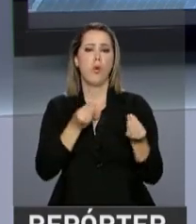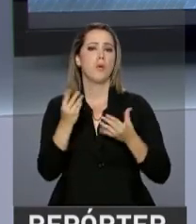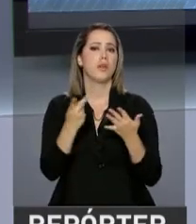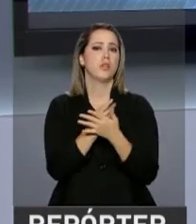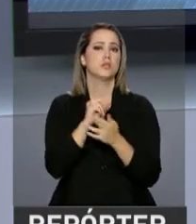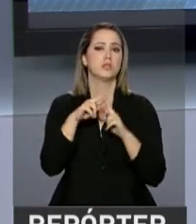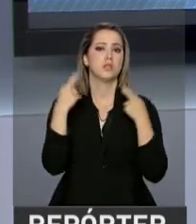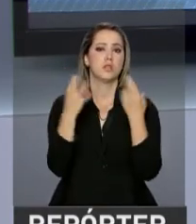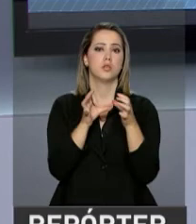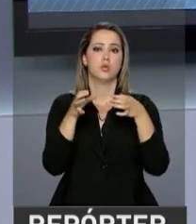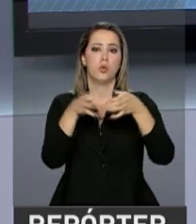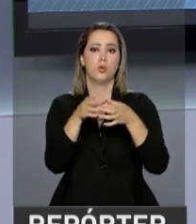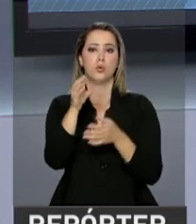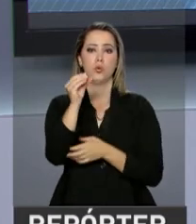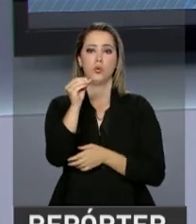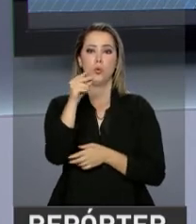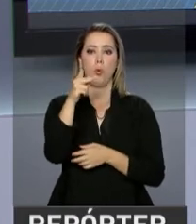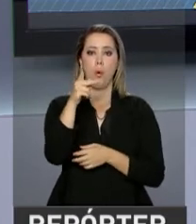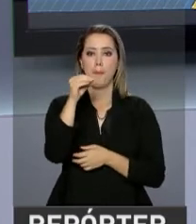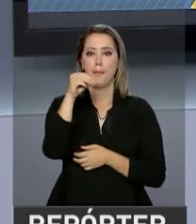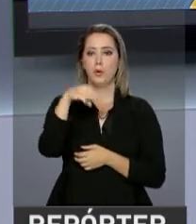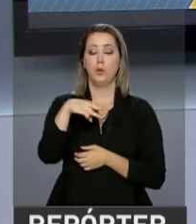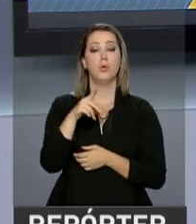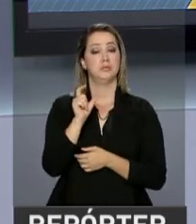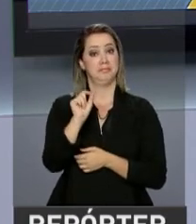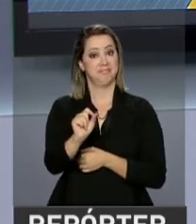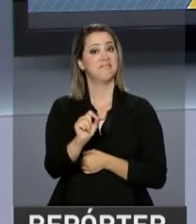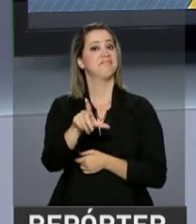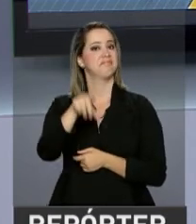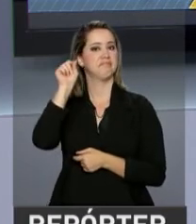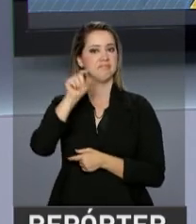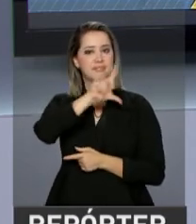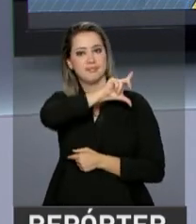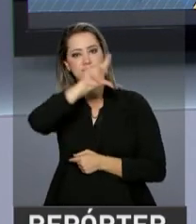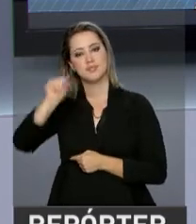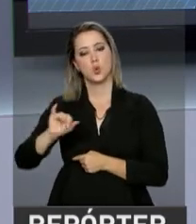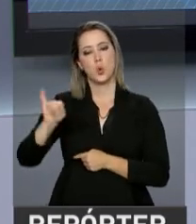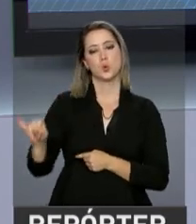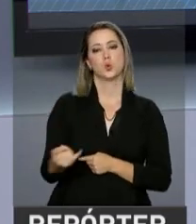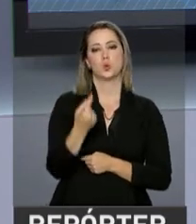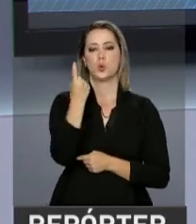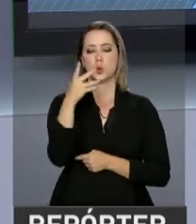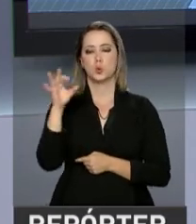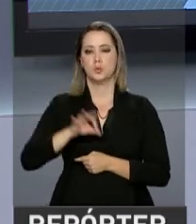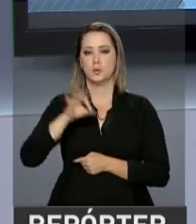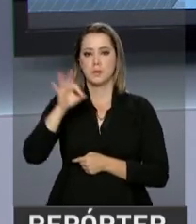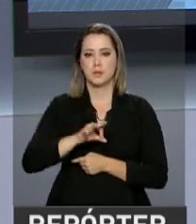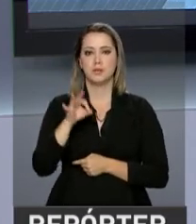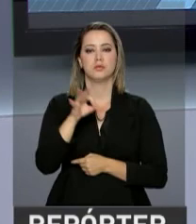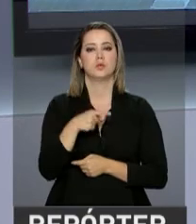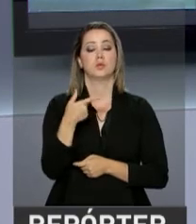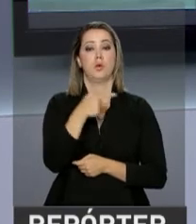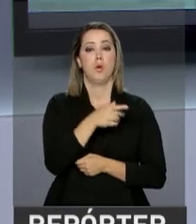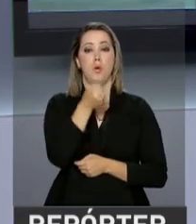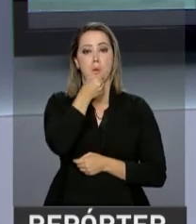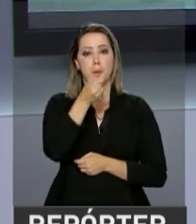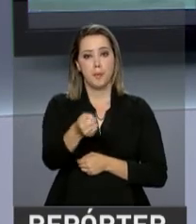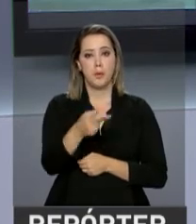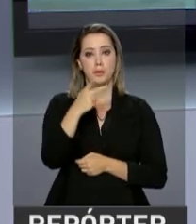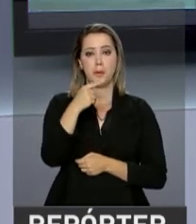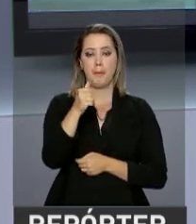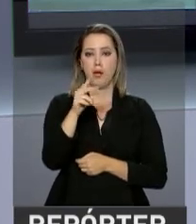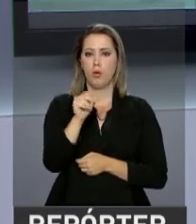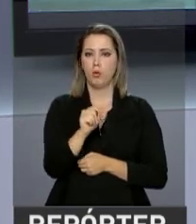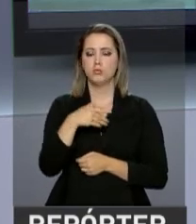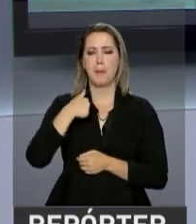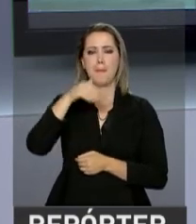Comitê de Política Monetária, o Copom, que decidiu reduzir novamente a taxa de juros em um ponto percentual. O repórter Paulo La Sálvia